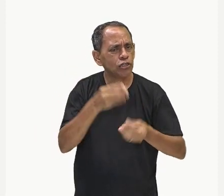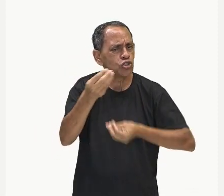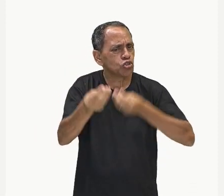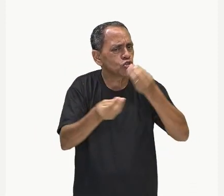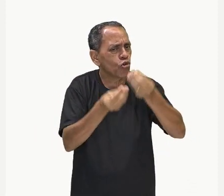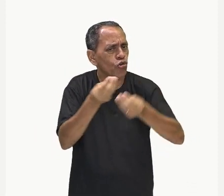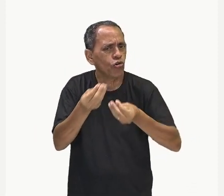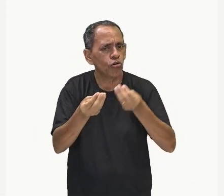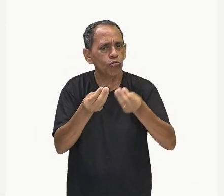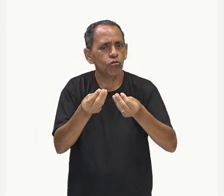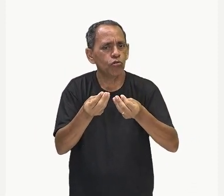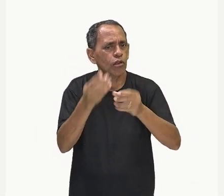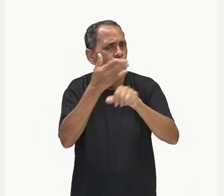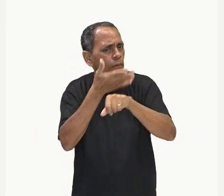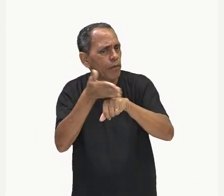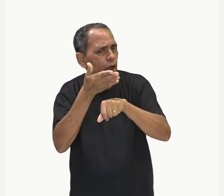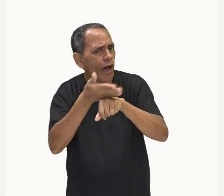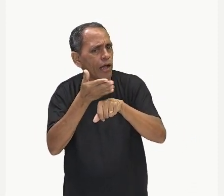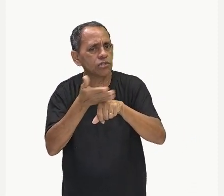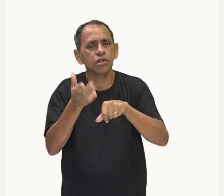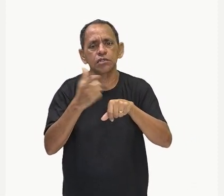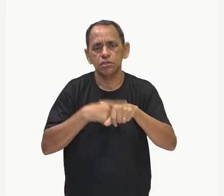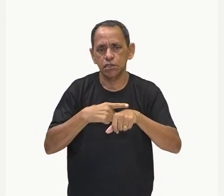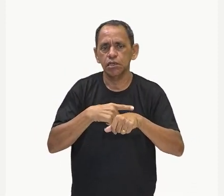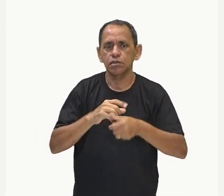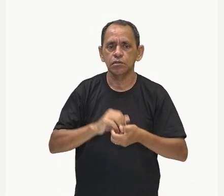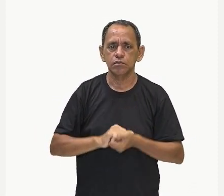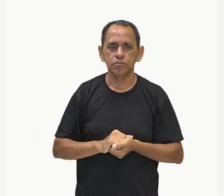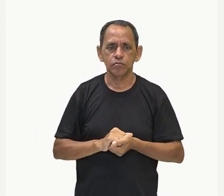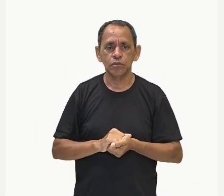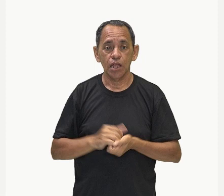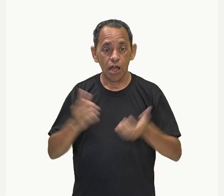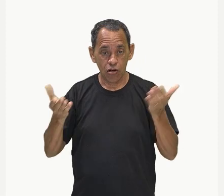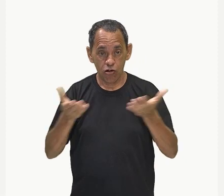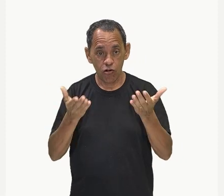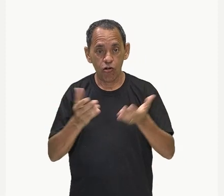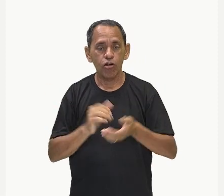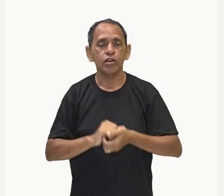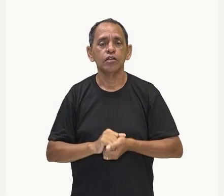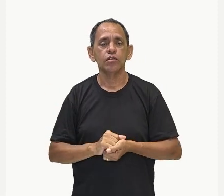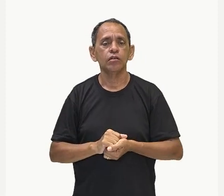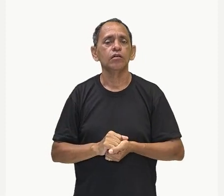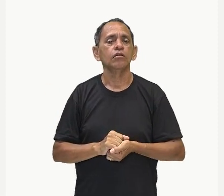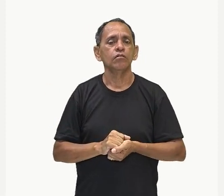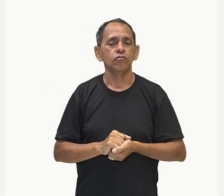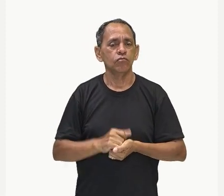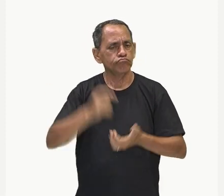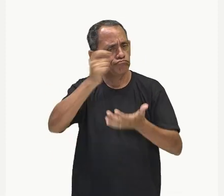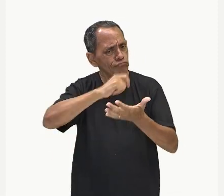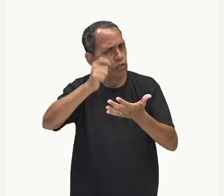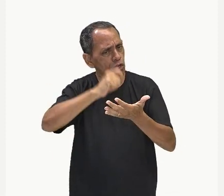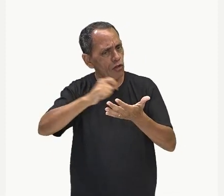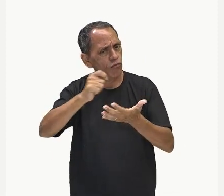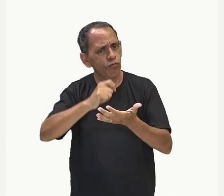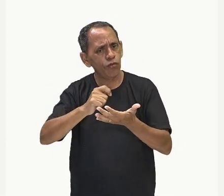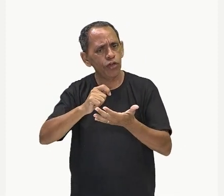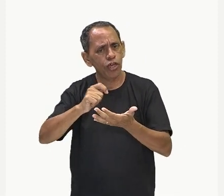ó, com a vírgula. Você vai escrever ele sem a vírgula, então é